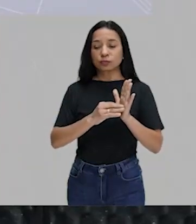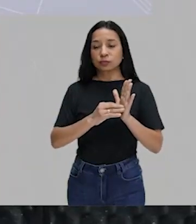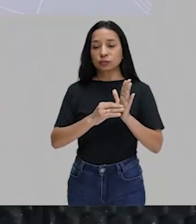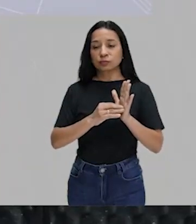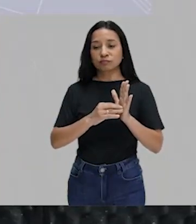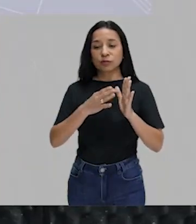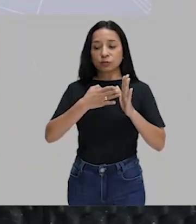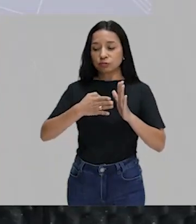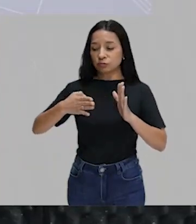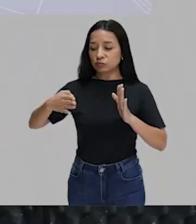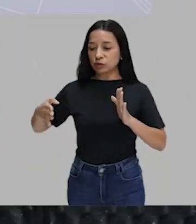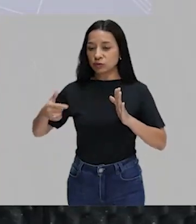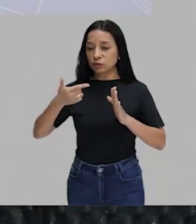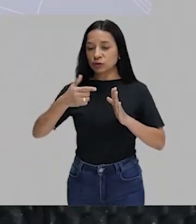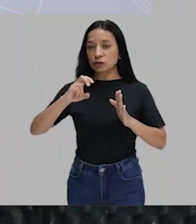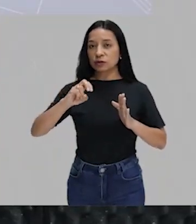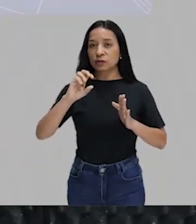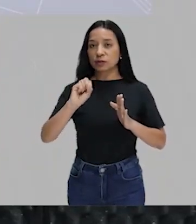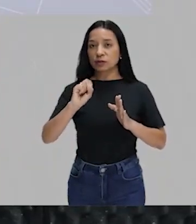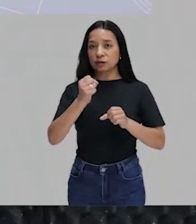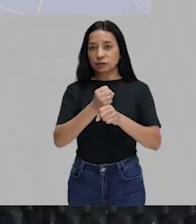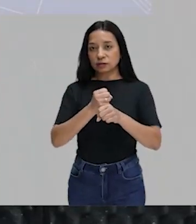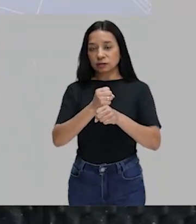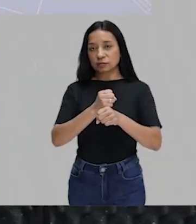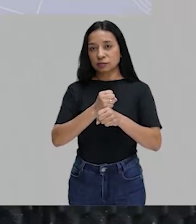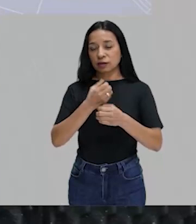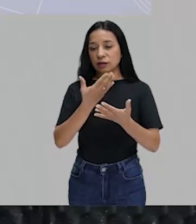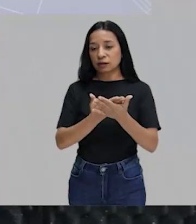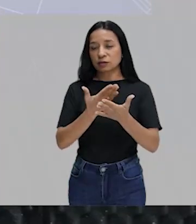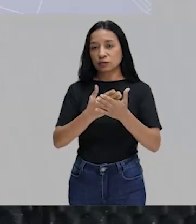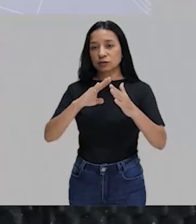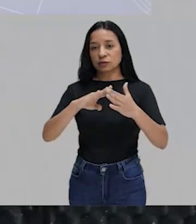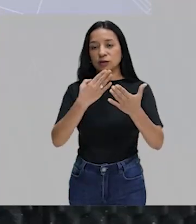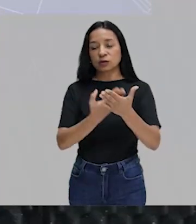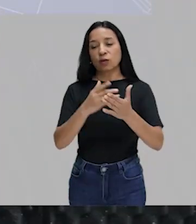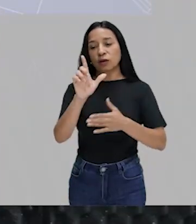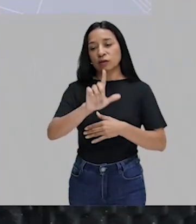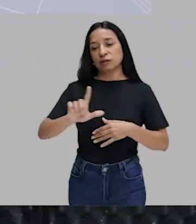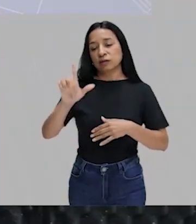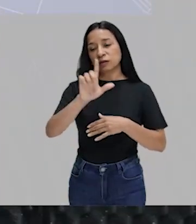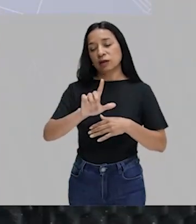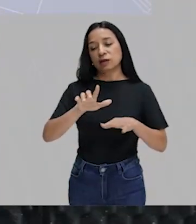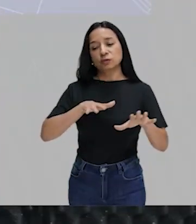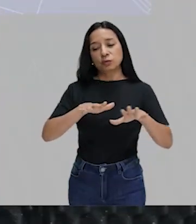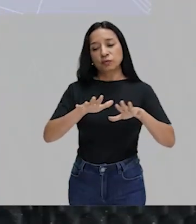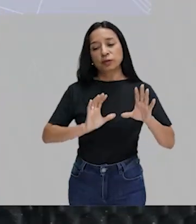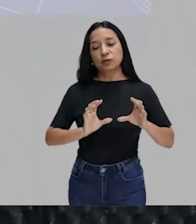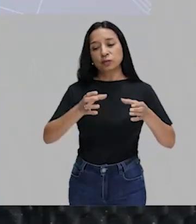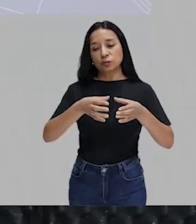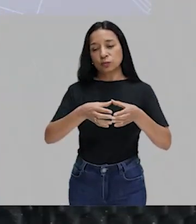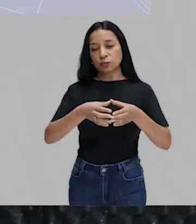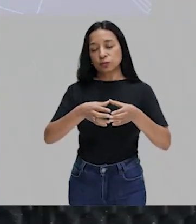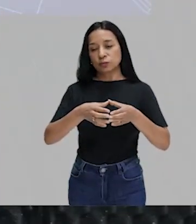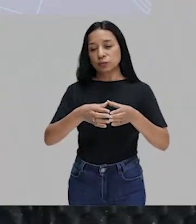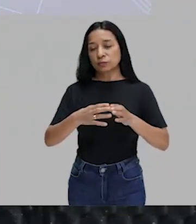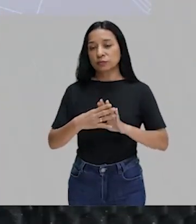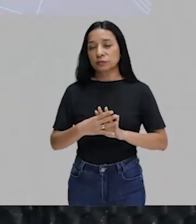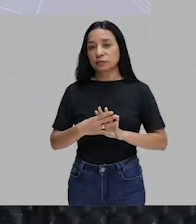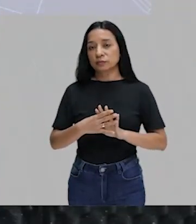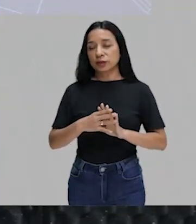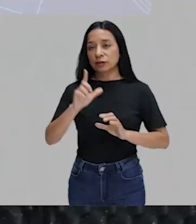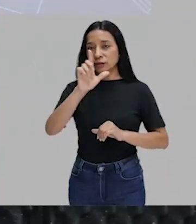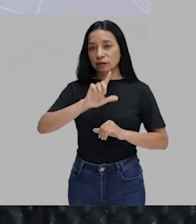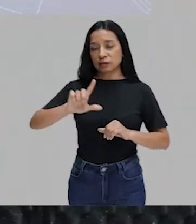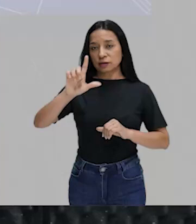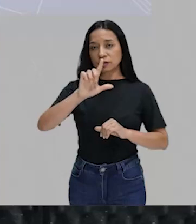é muito tempo. Quando nós estudamos as escolas literárias, né, os movimentos literários ou estilos literários,